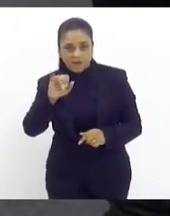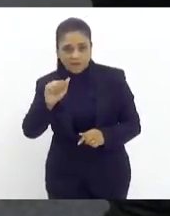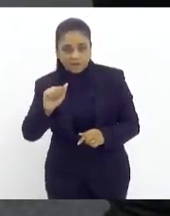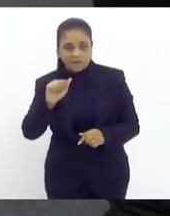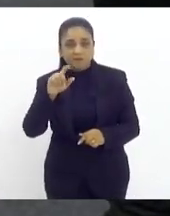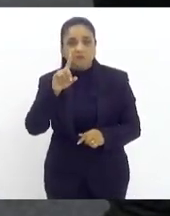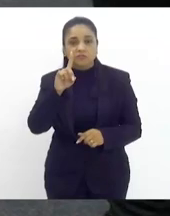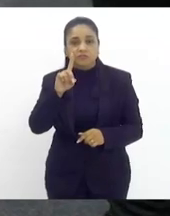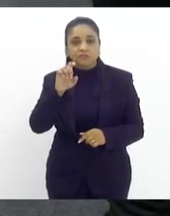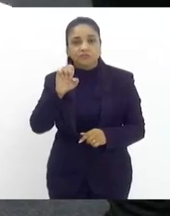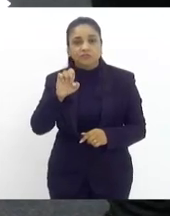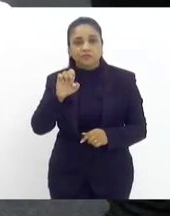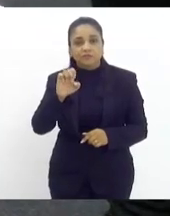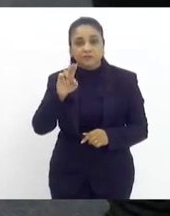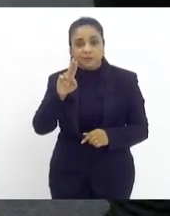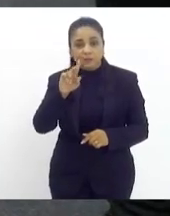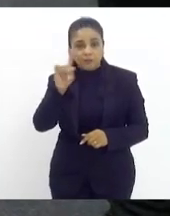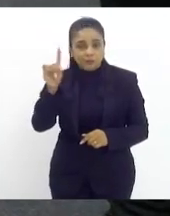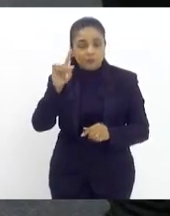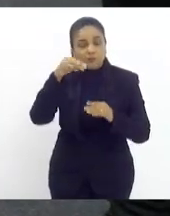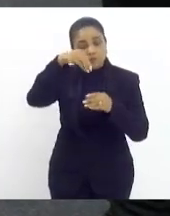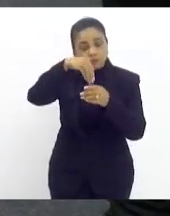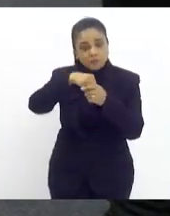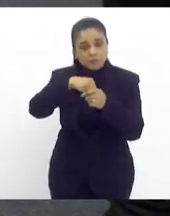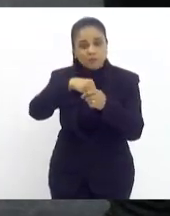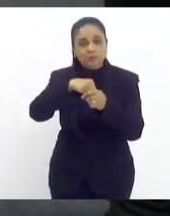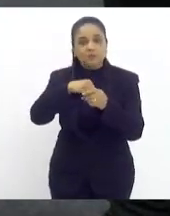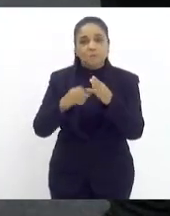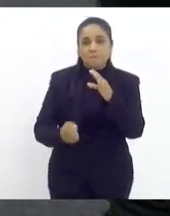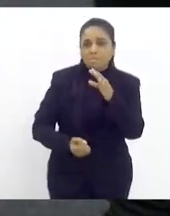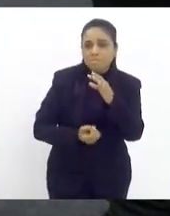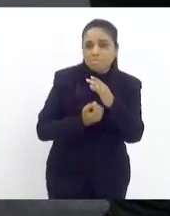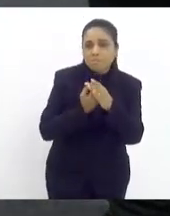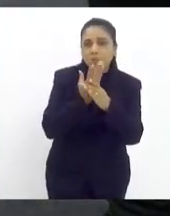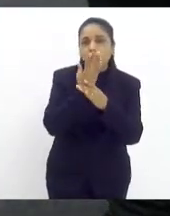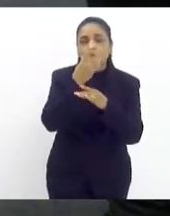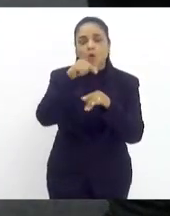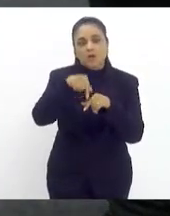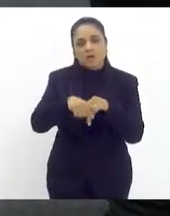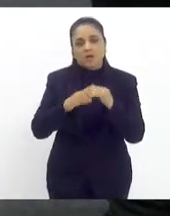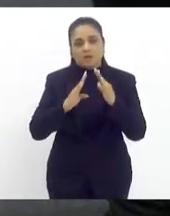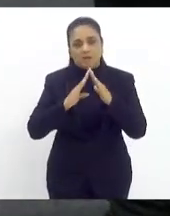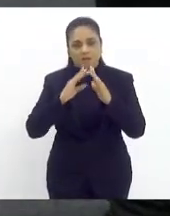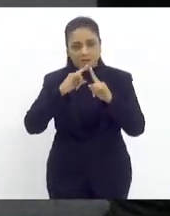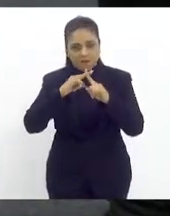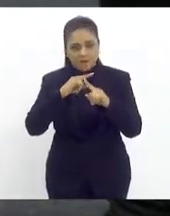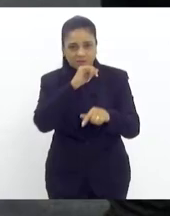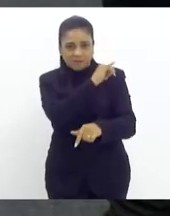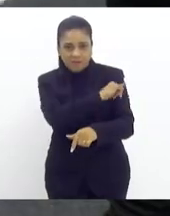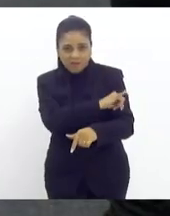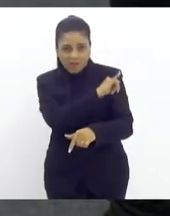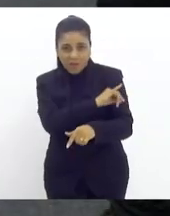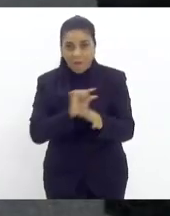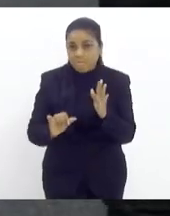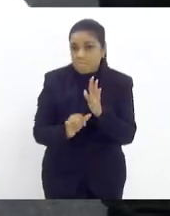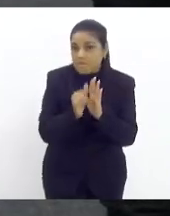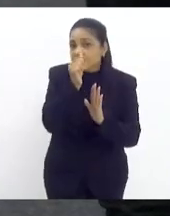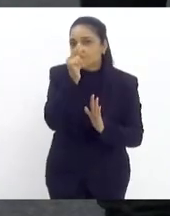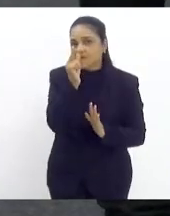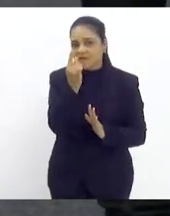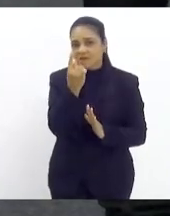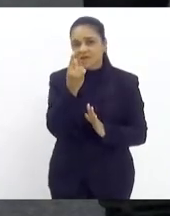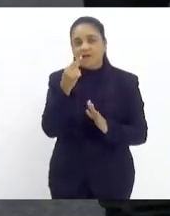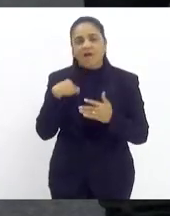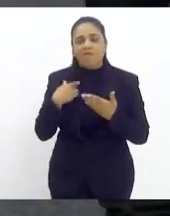Celso Brasil a sua presença aqui muito nos honra e eu vou chamar os deputados que a convenção